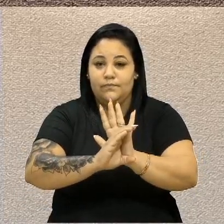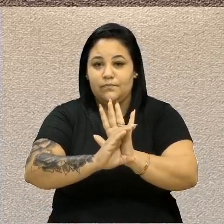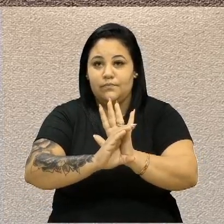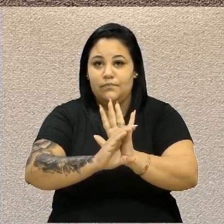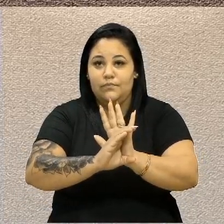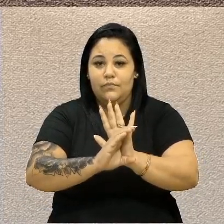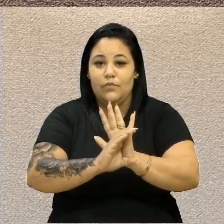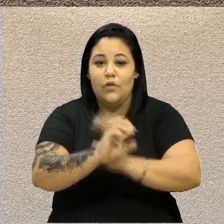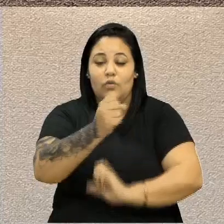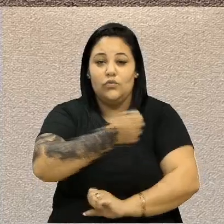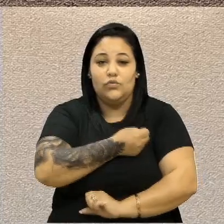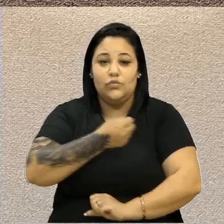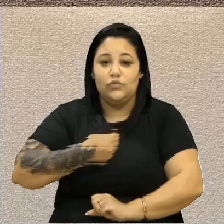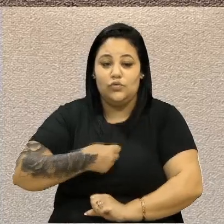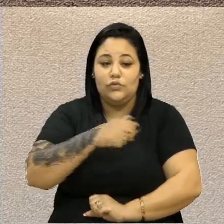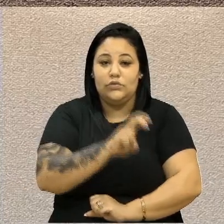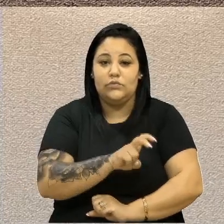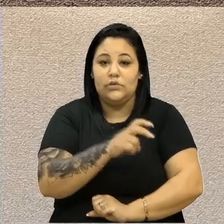sob o número